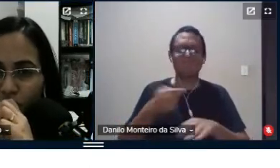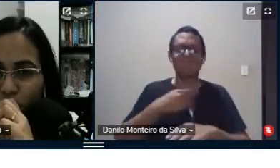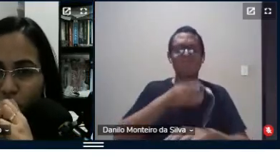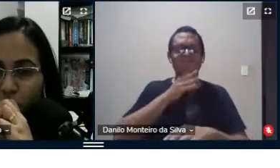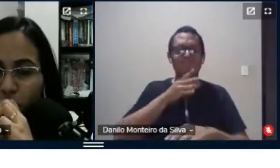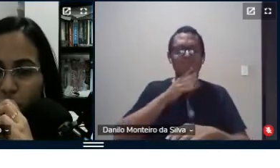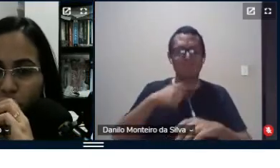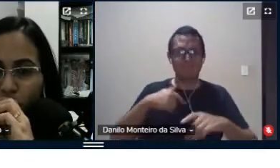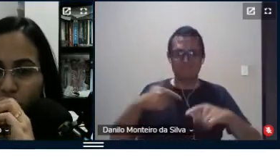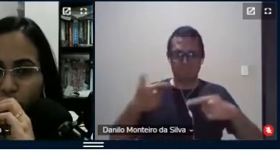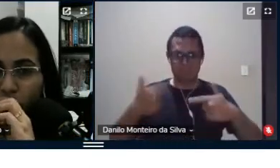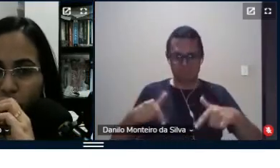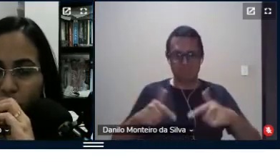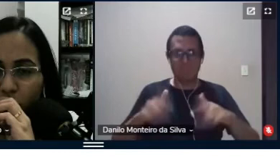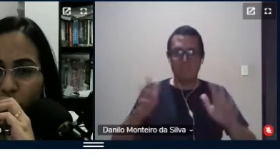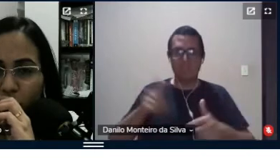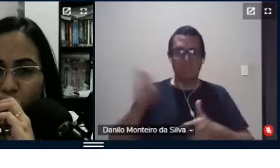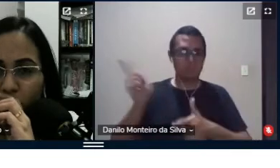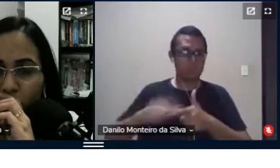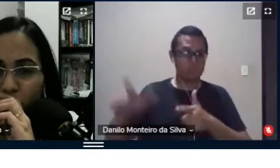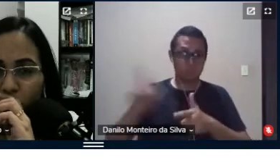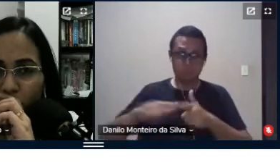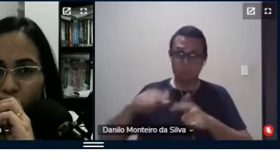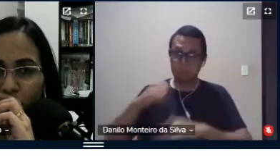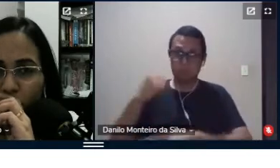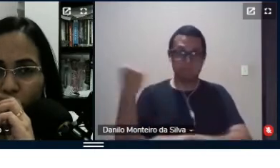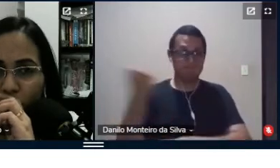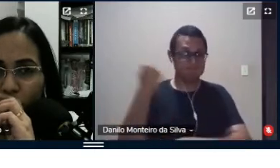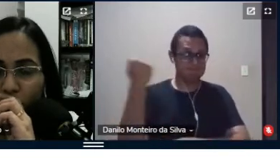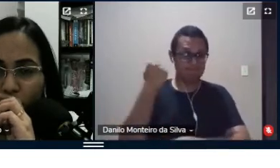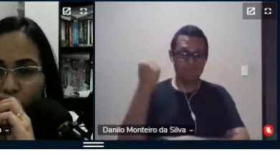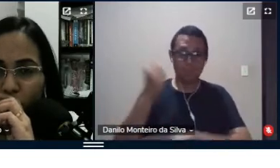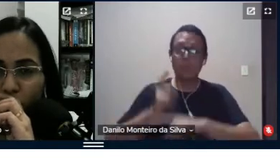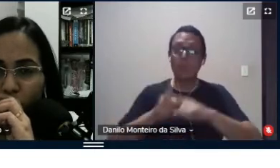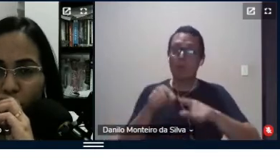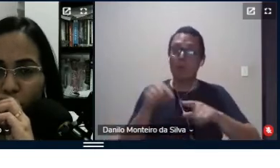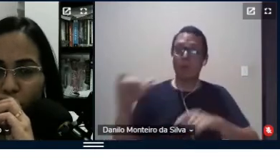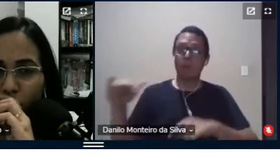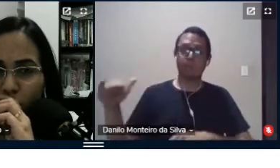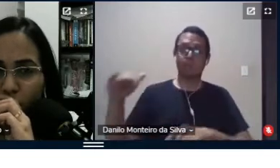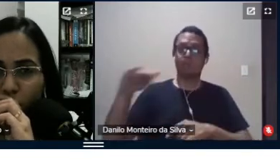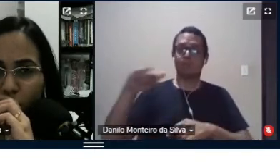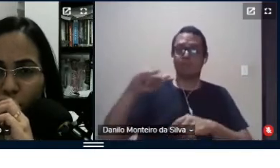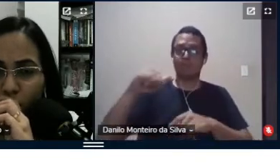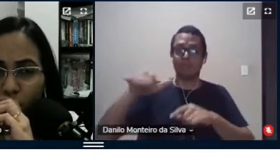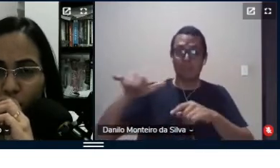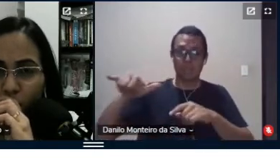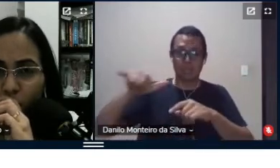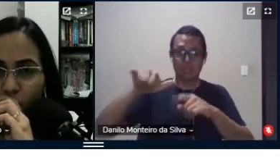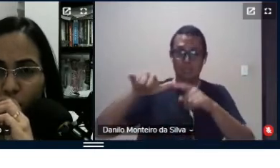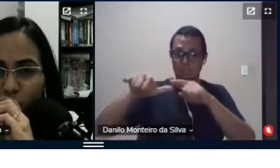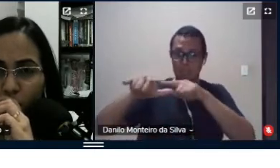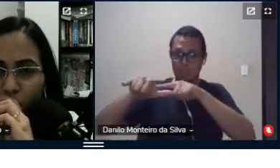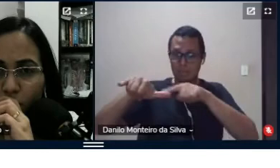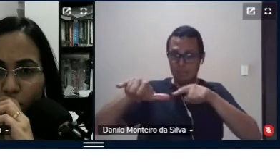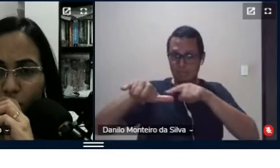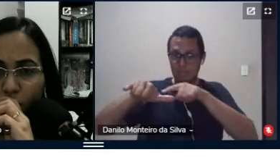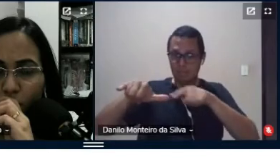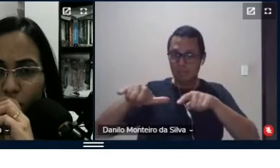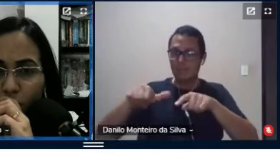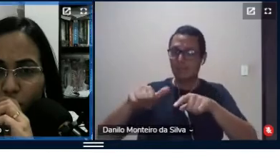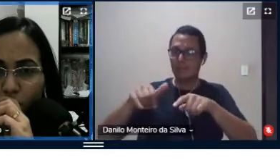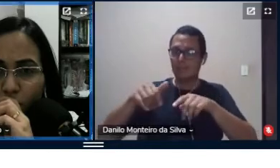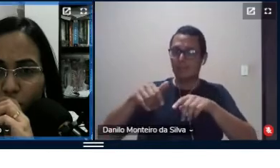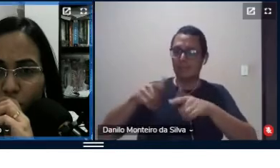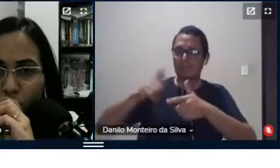trabalho nosso lá. Que deu problema na asa de um avião, aí tiveram que usar lá